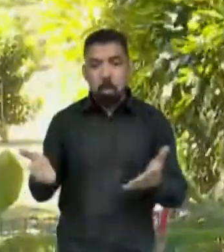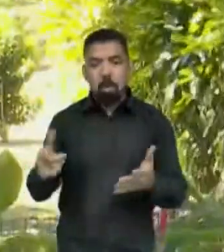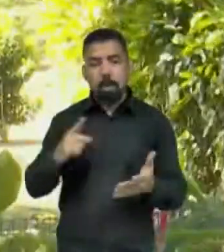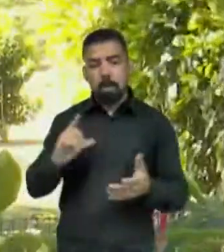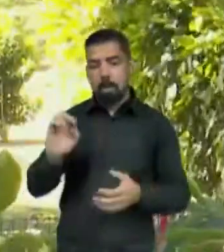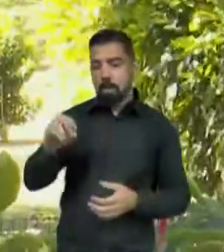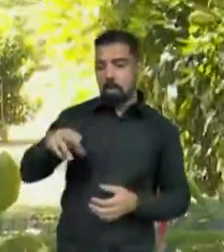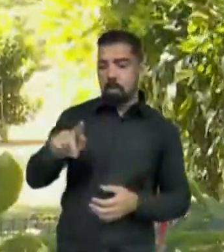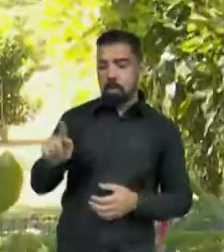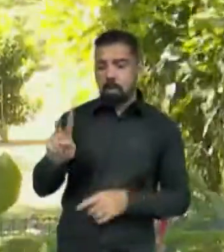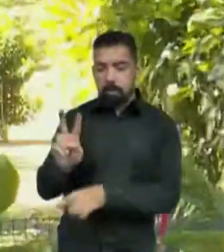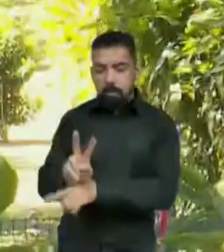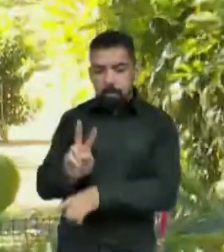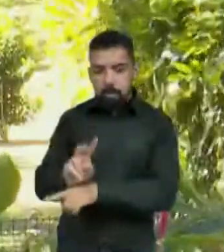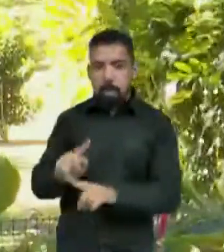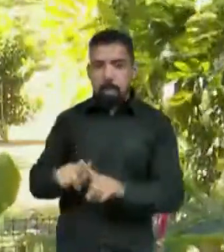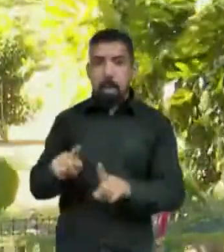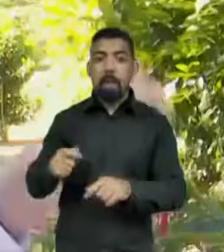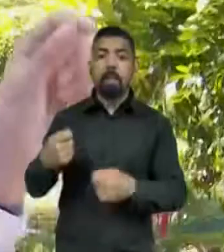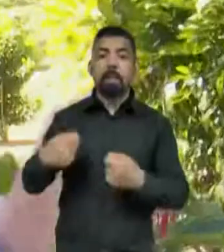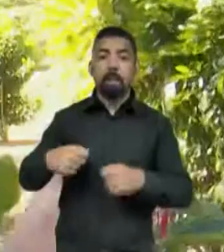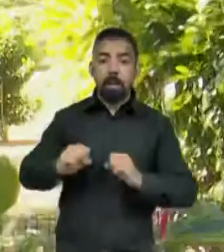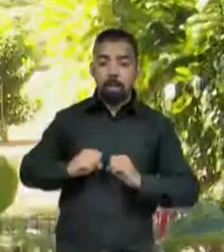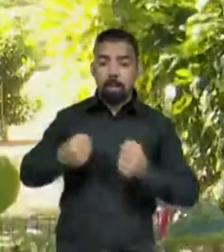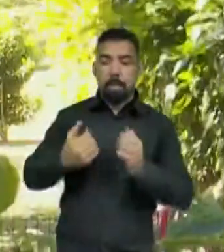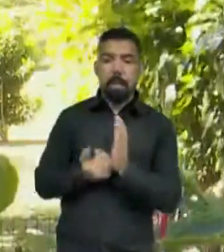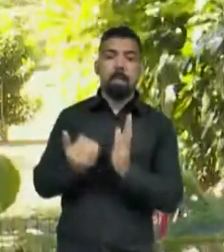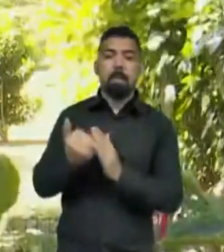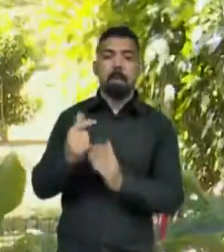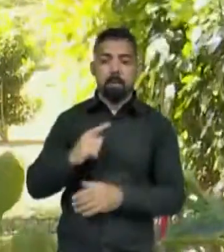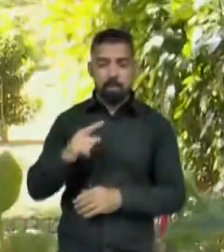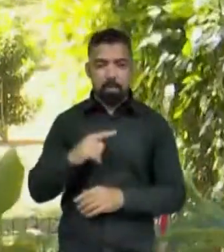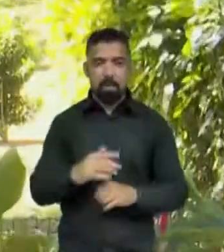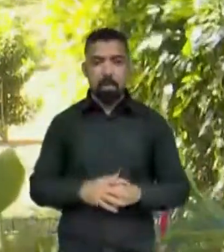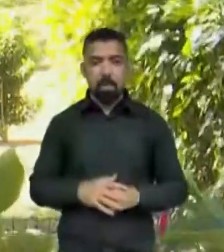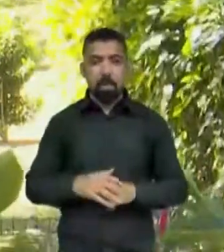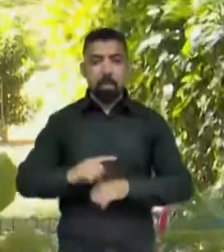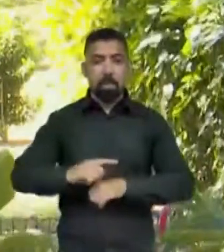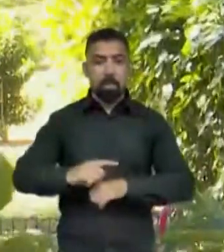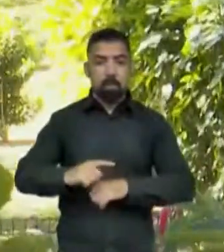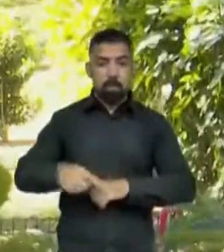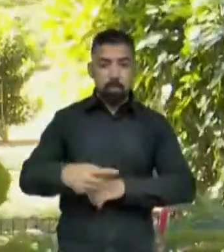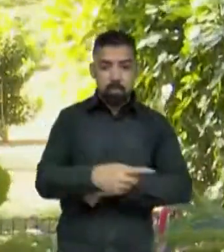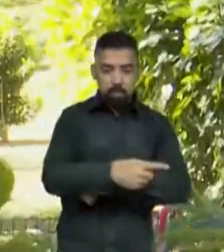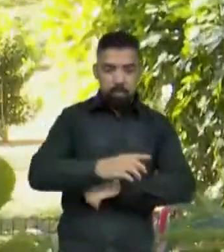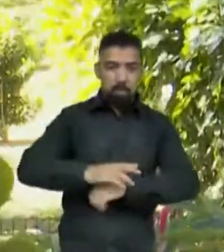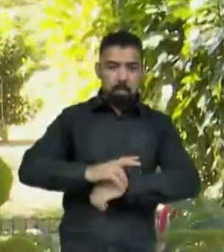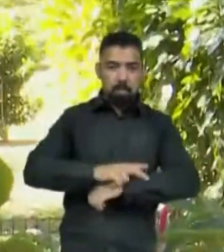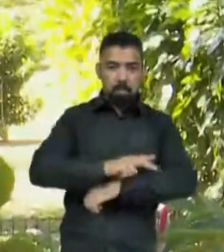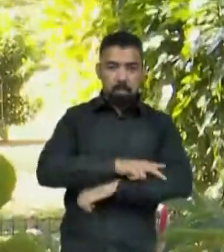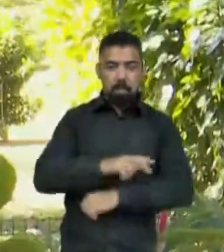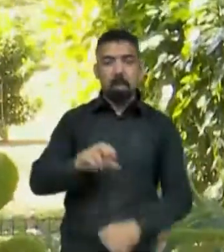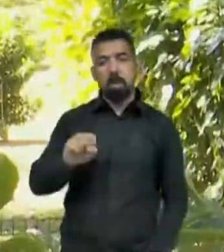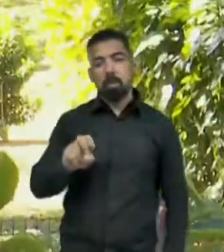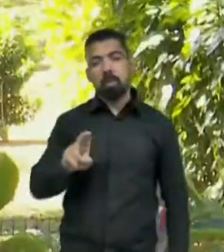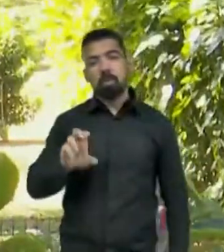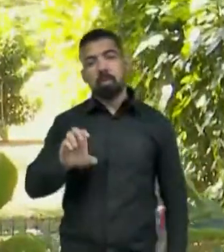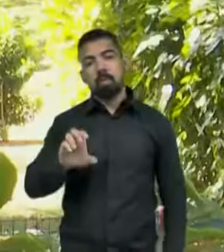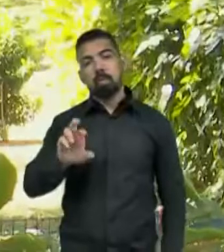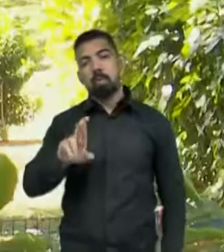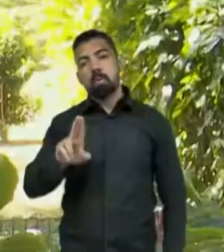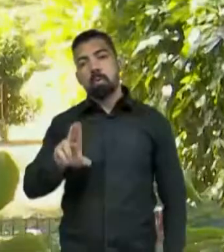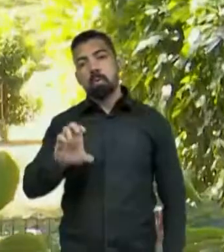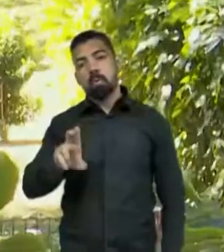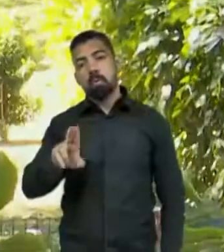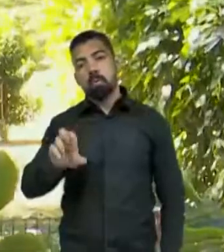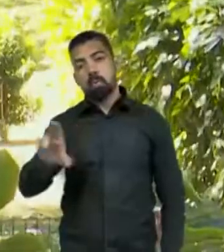sua proteção, mas a gente precisa de muito mais esforço. Aqui em répteis nós temos a surucucu malha de fogo, que só existe na Serra de Baturité.